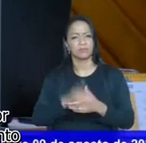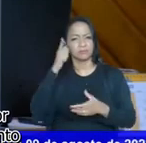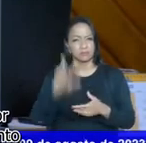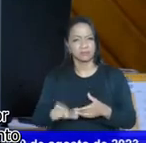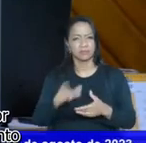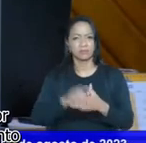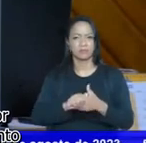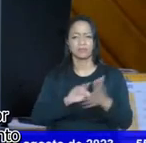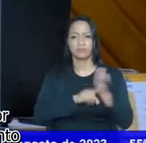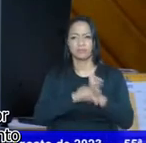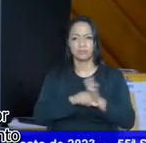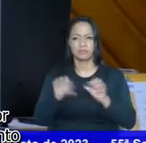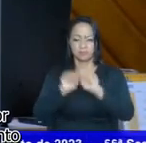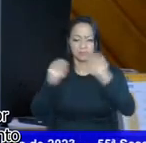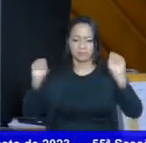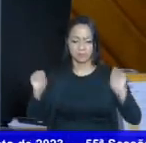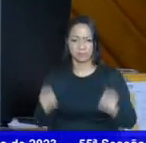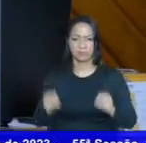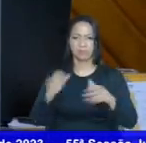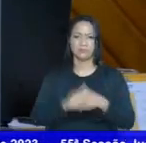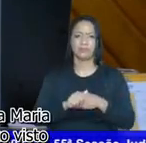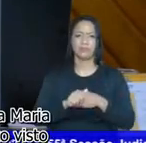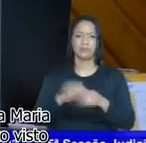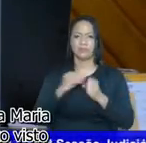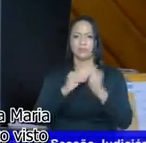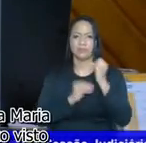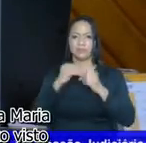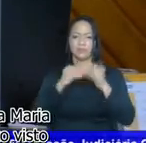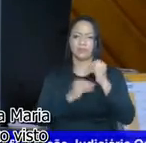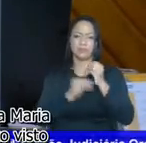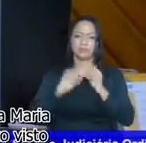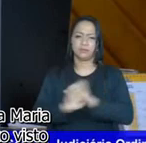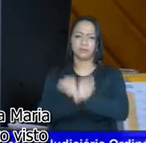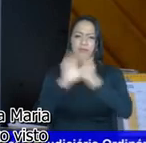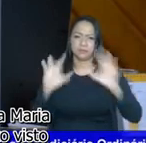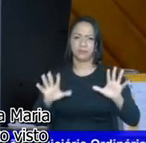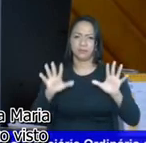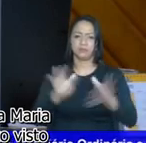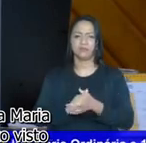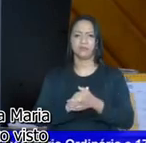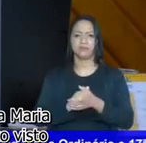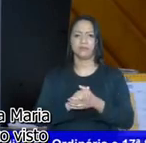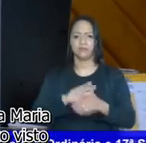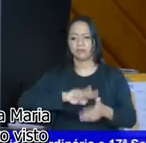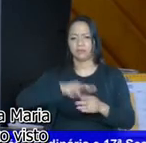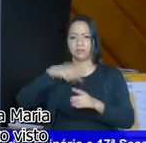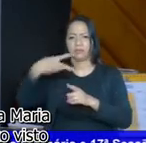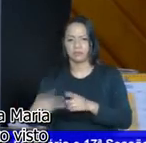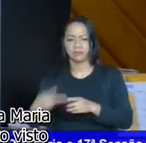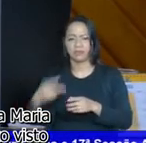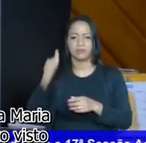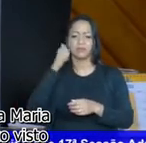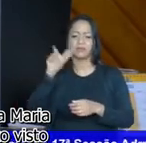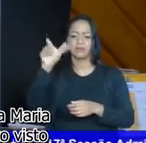emitir por consulta ao sistema dos DETRANS. E nesse documento está expresso que o veículo foi transferido para a